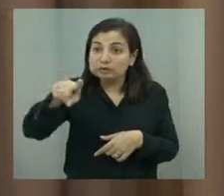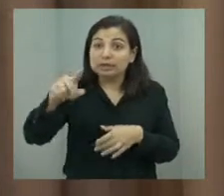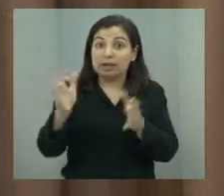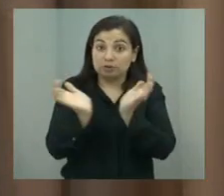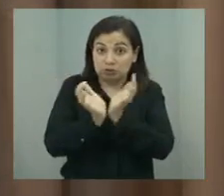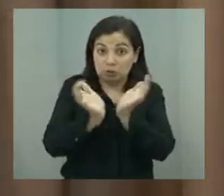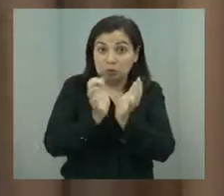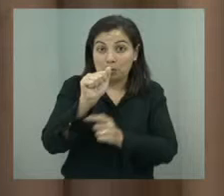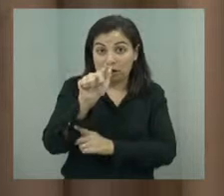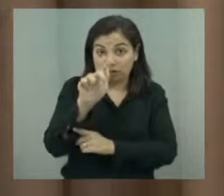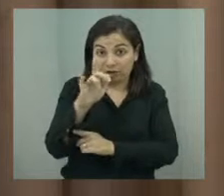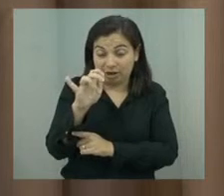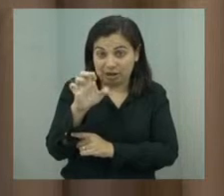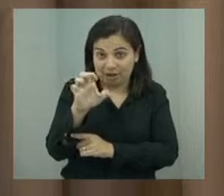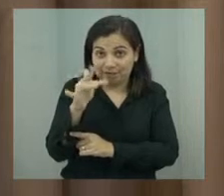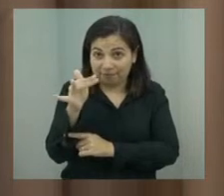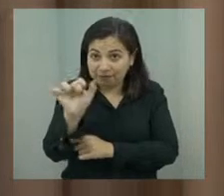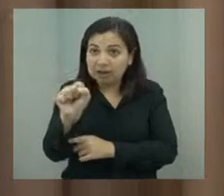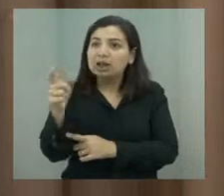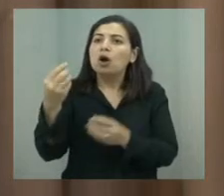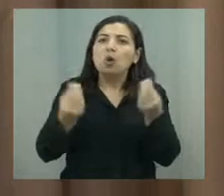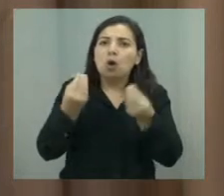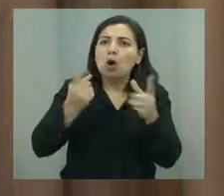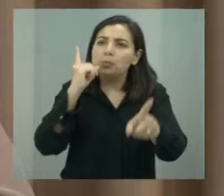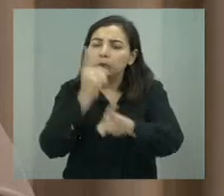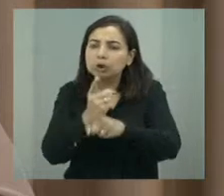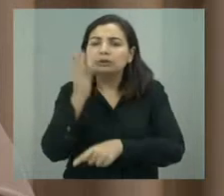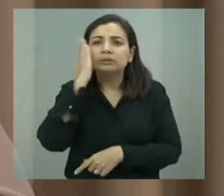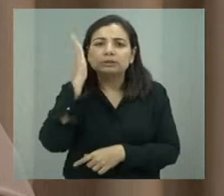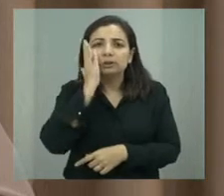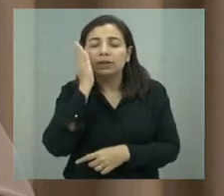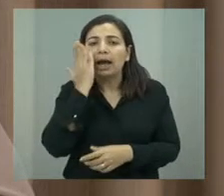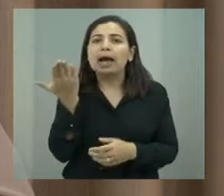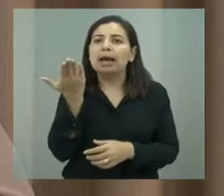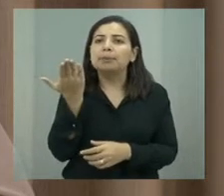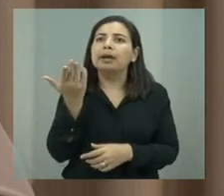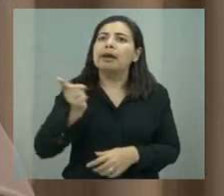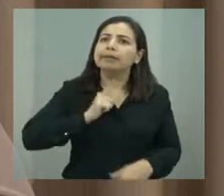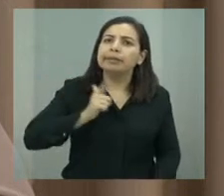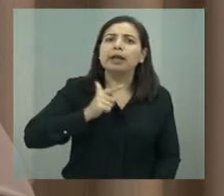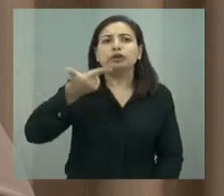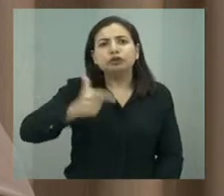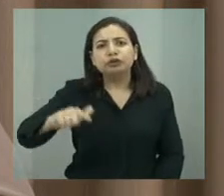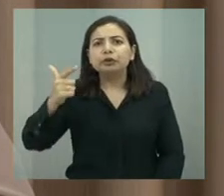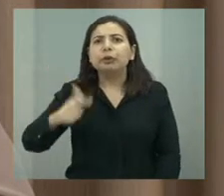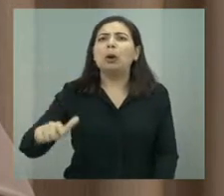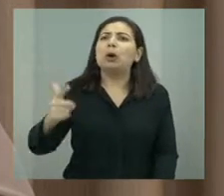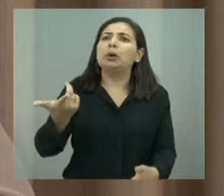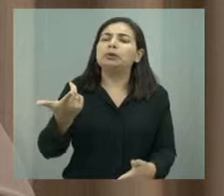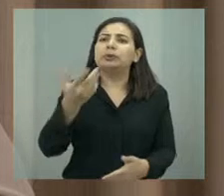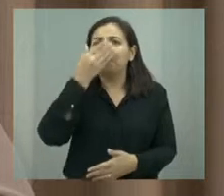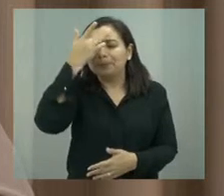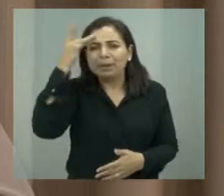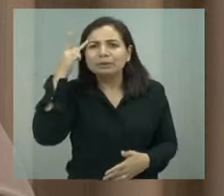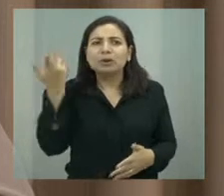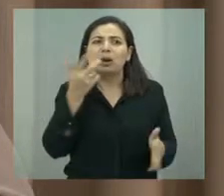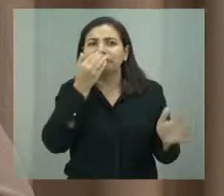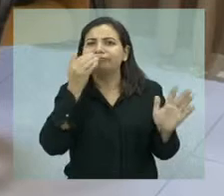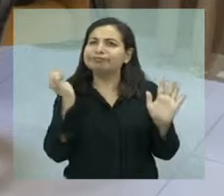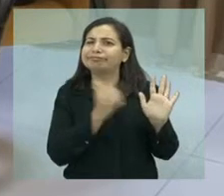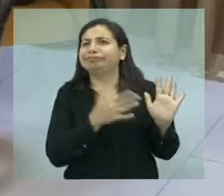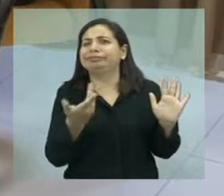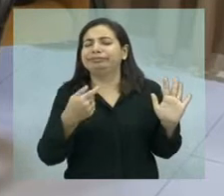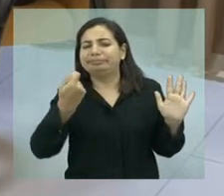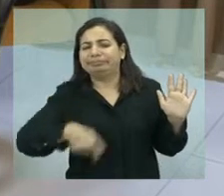consigam detectar ou analisar o porquê ainda dessa incidência, dessa insistência de não cumprir o